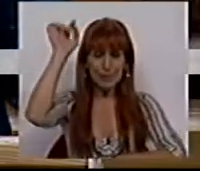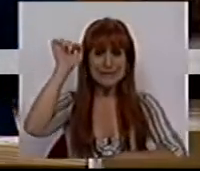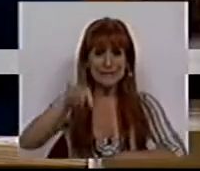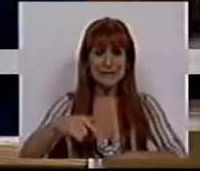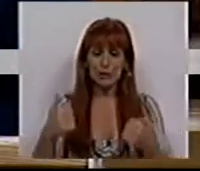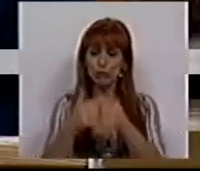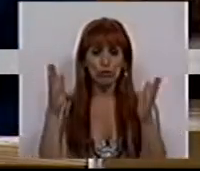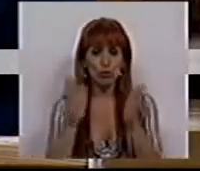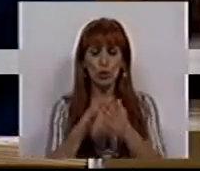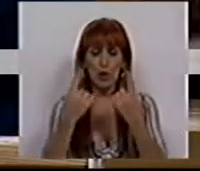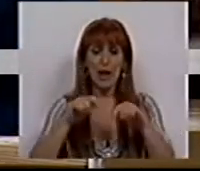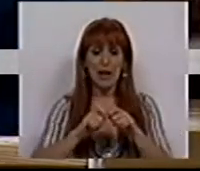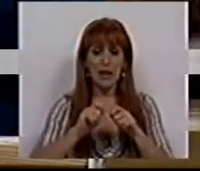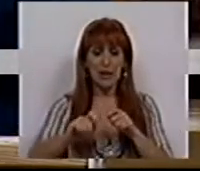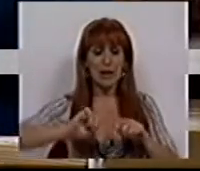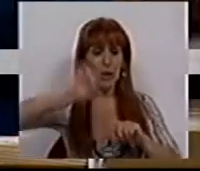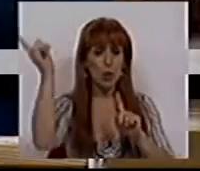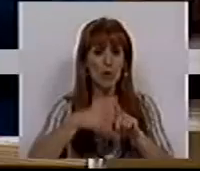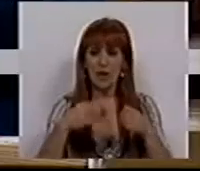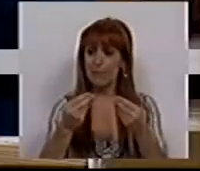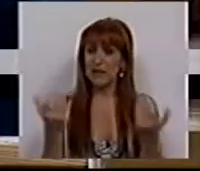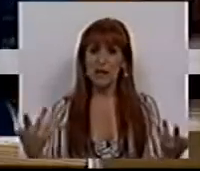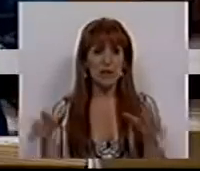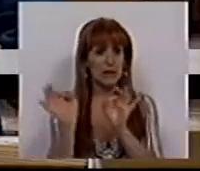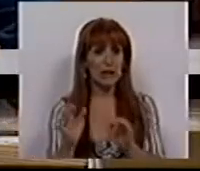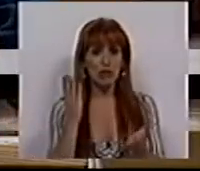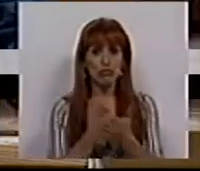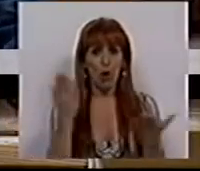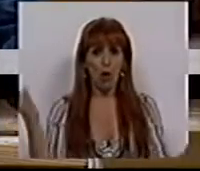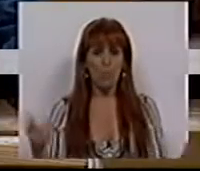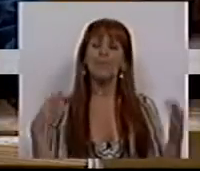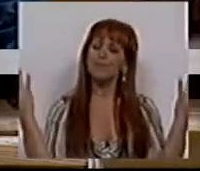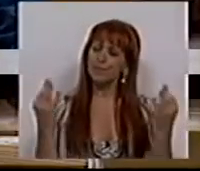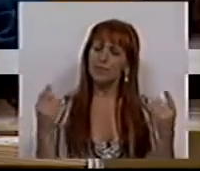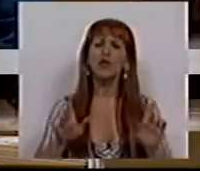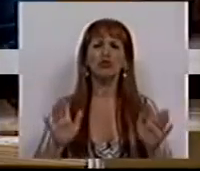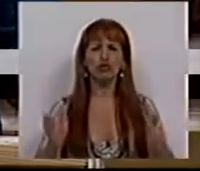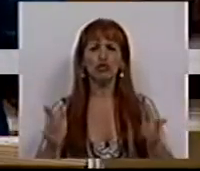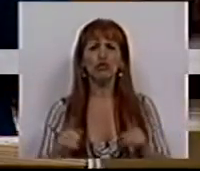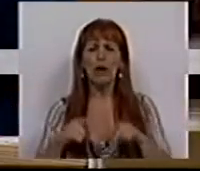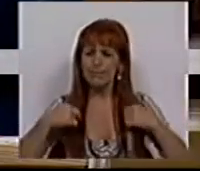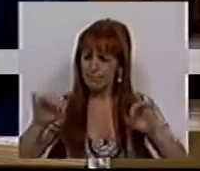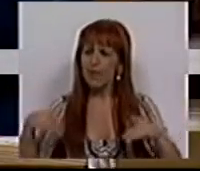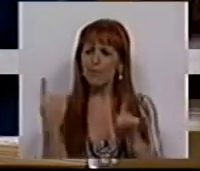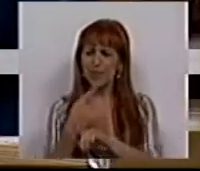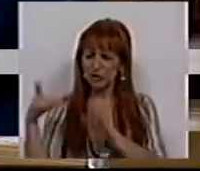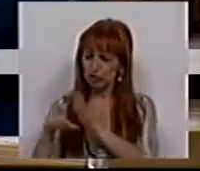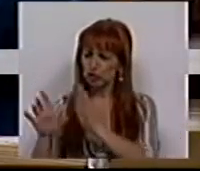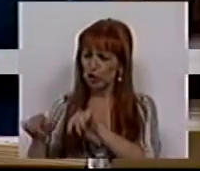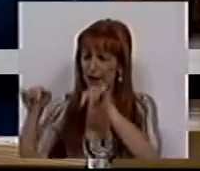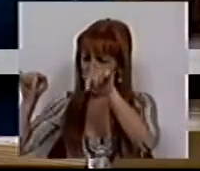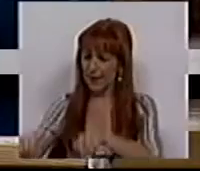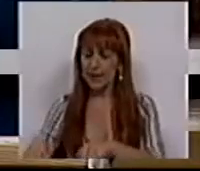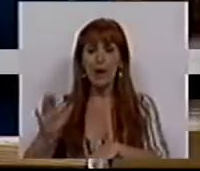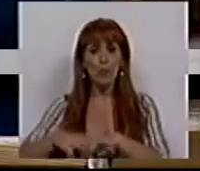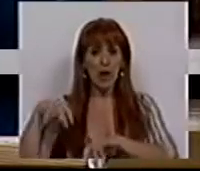da República, em toda a sessão legislativa, esta matéria foi tratada. É certo que já tivemos iniciativas legislativas